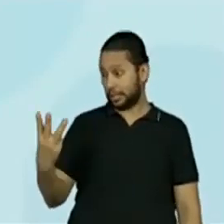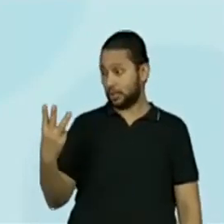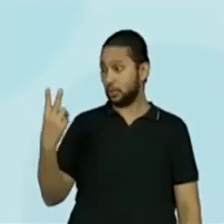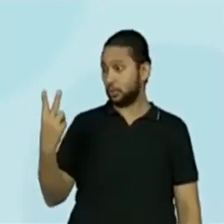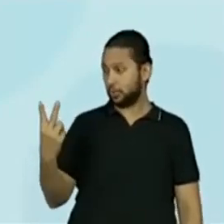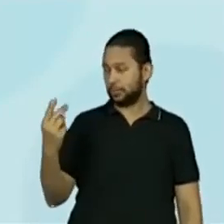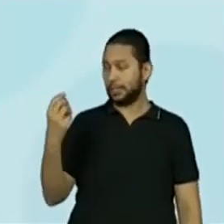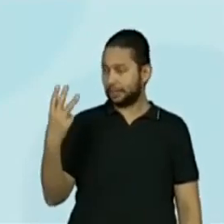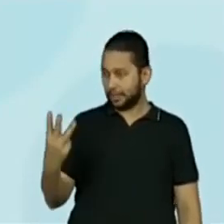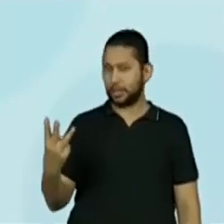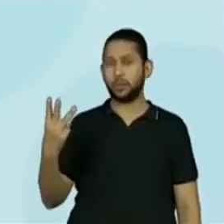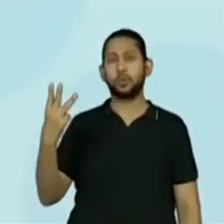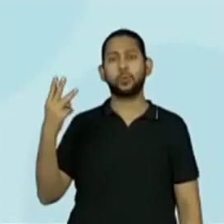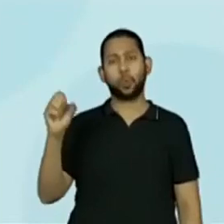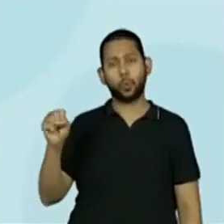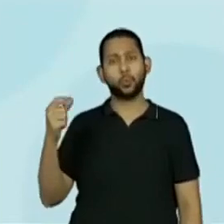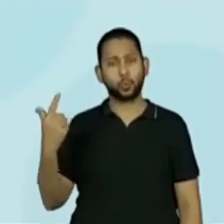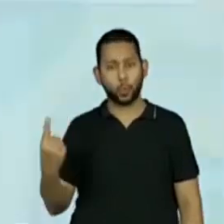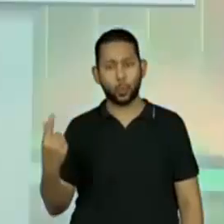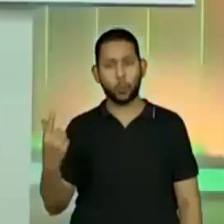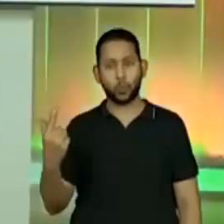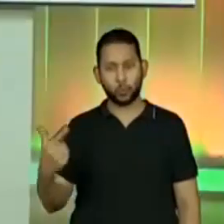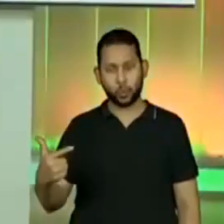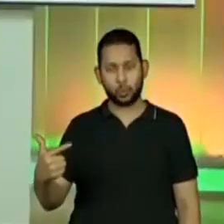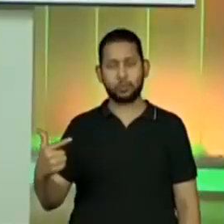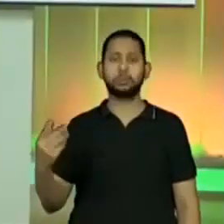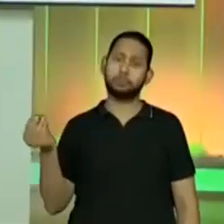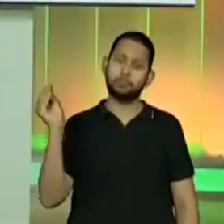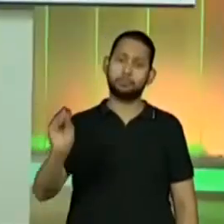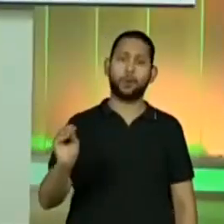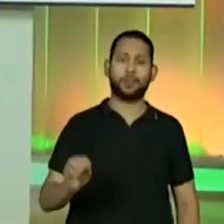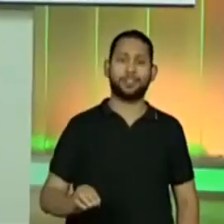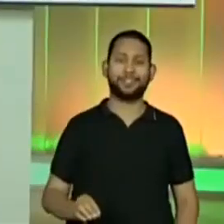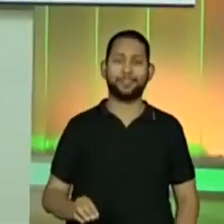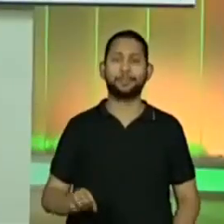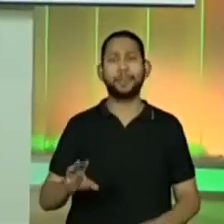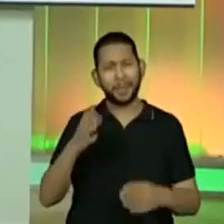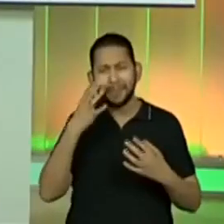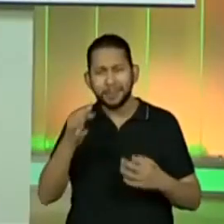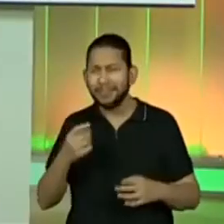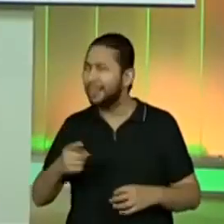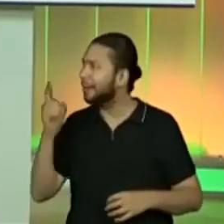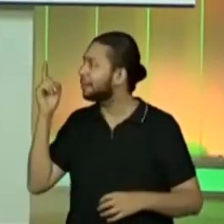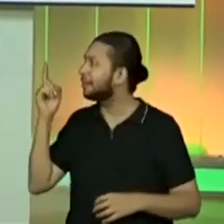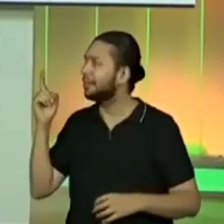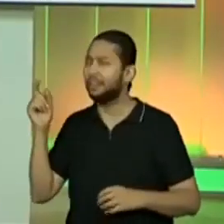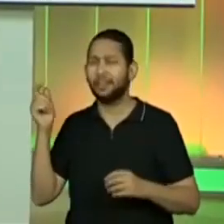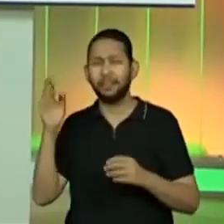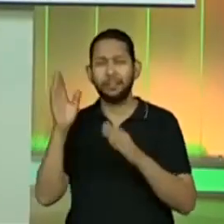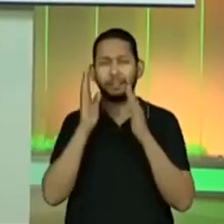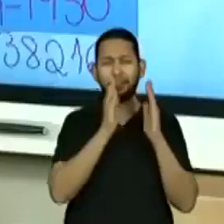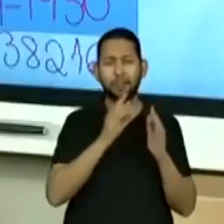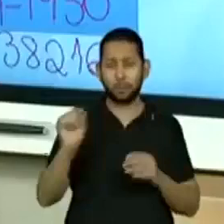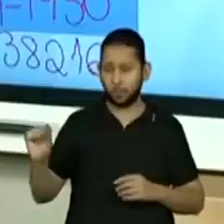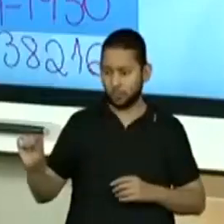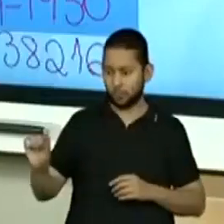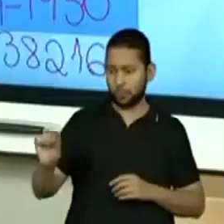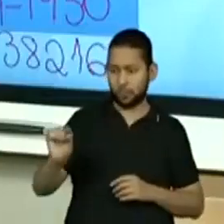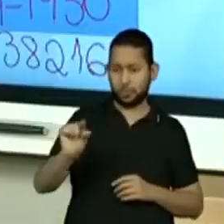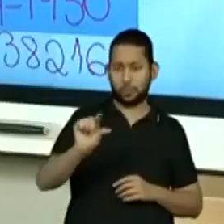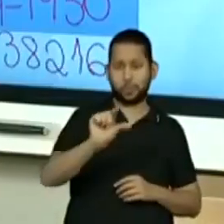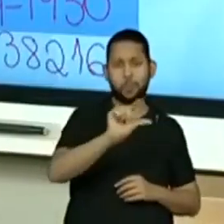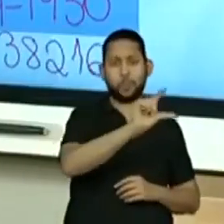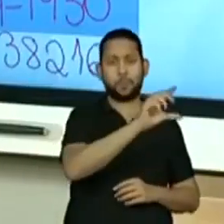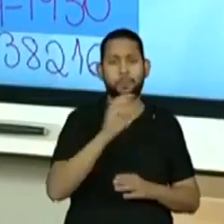E com isso, vocês perceberam aí como é que a gente pode fazer essa ordem crescente